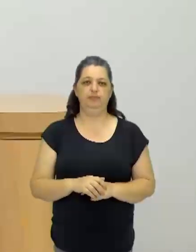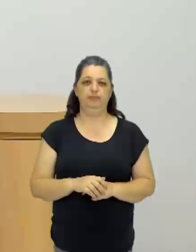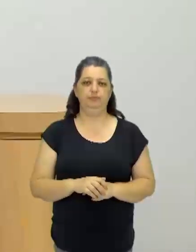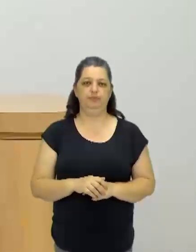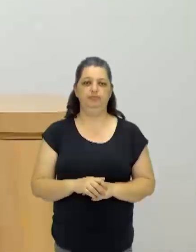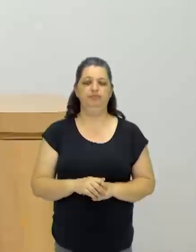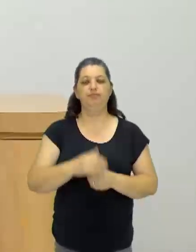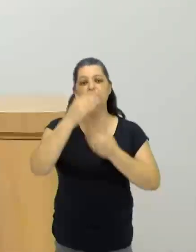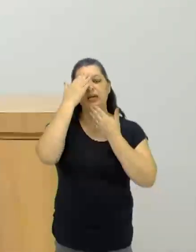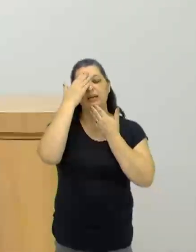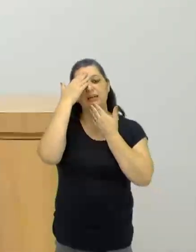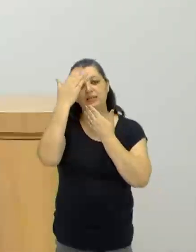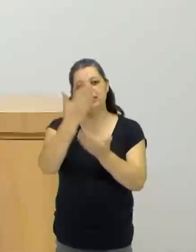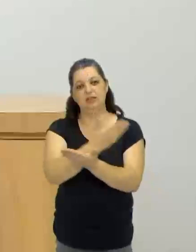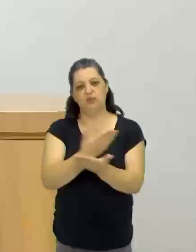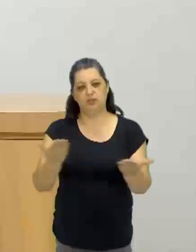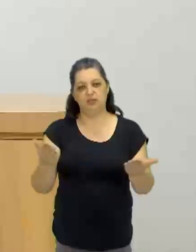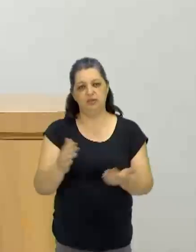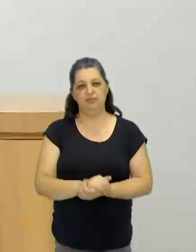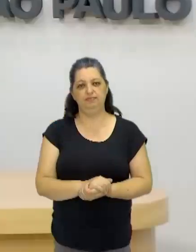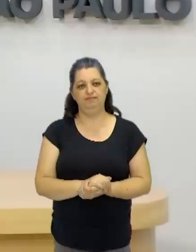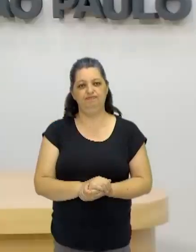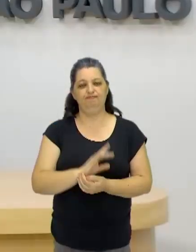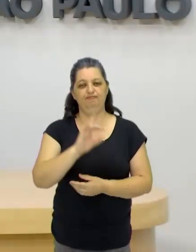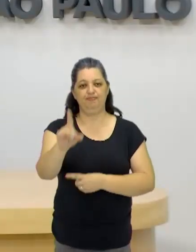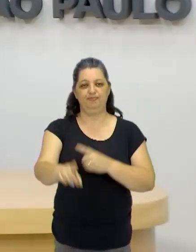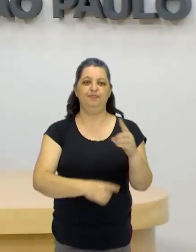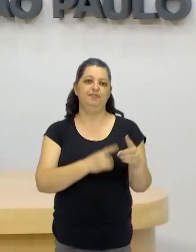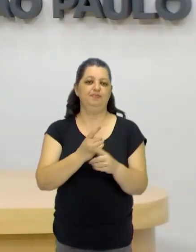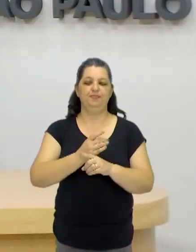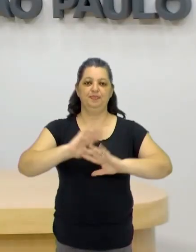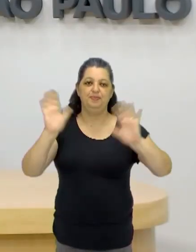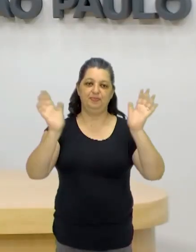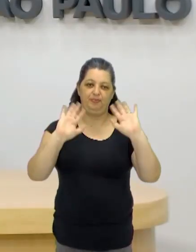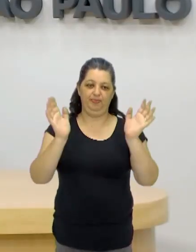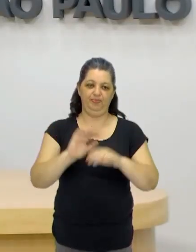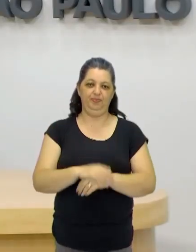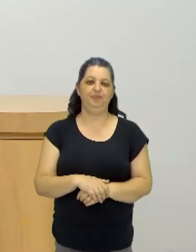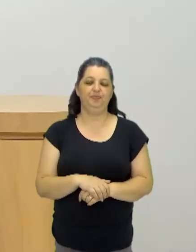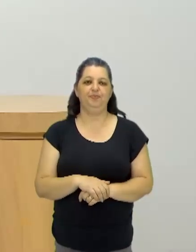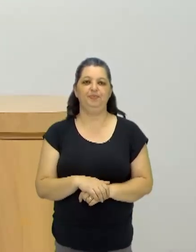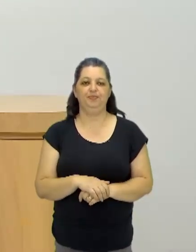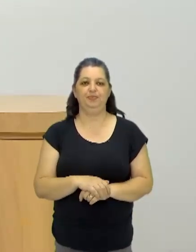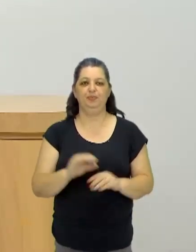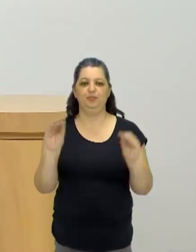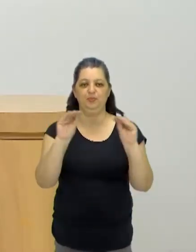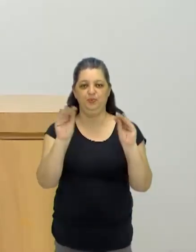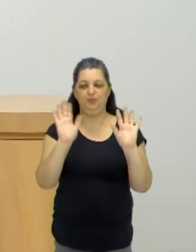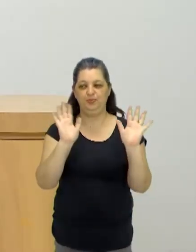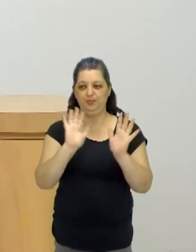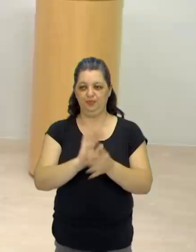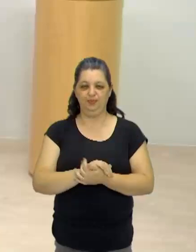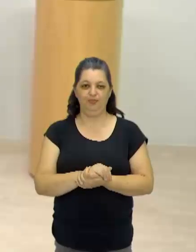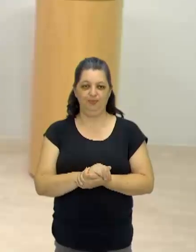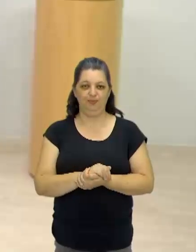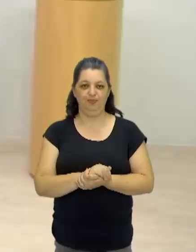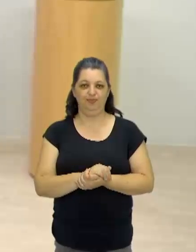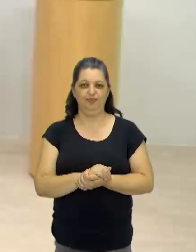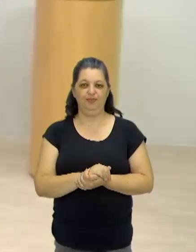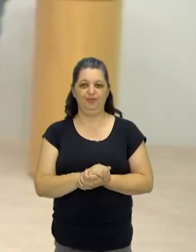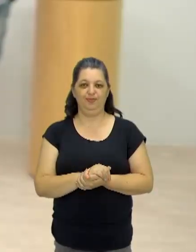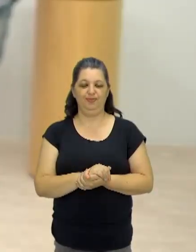agradecer vocês. Gibá, até a próxima. Fechou, pessoal. Até a Daqui próxima uma aí. semana a gente se vê. Beijo. Tchau, tchau. Tchau, Valeu. tchau.